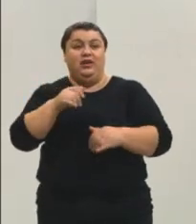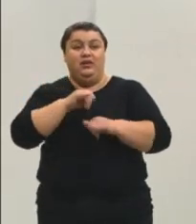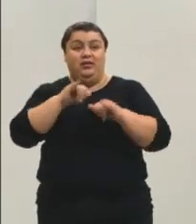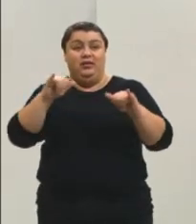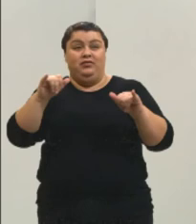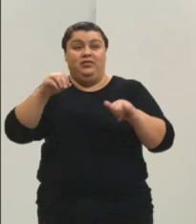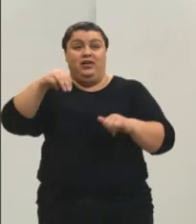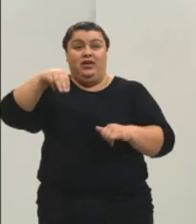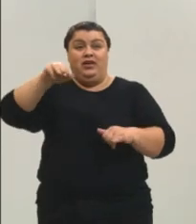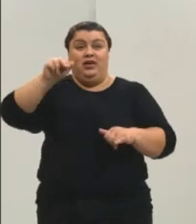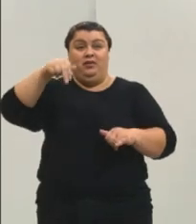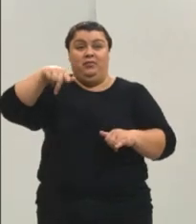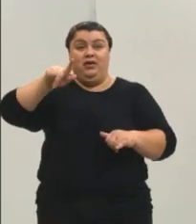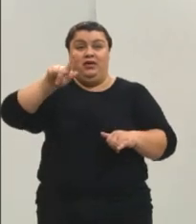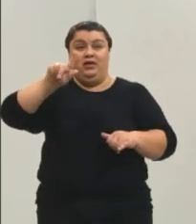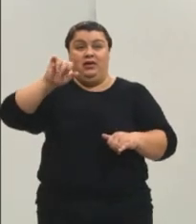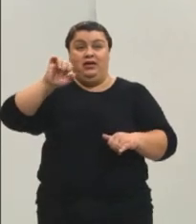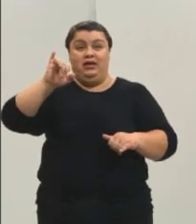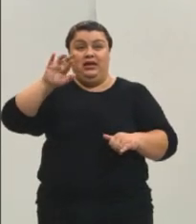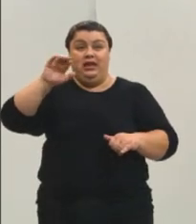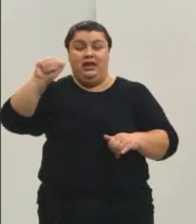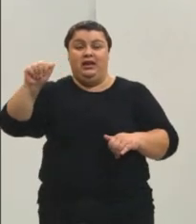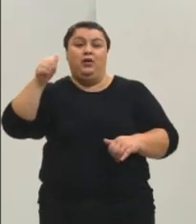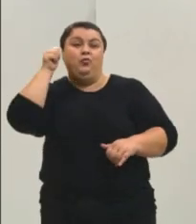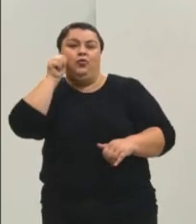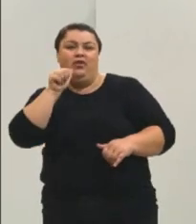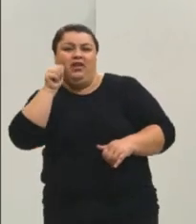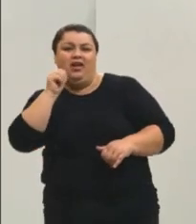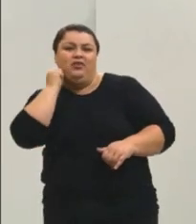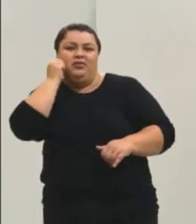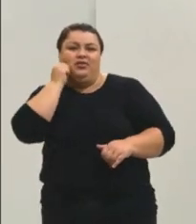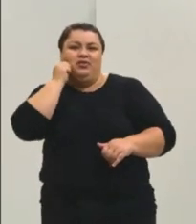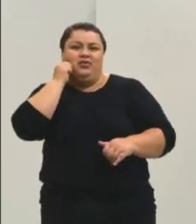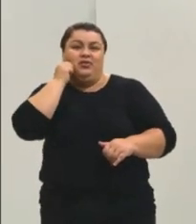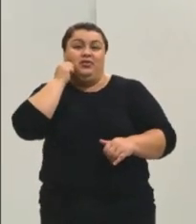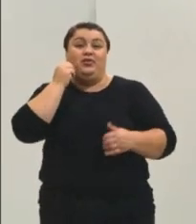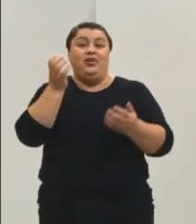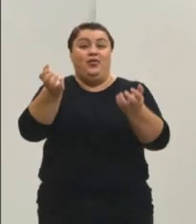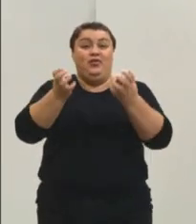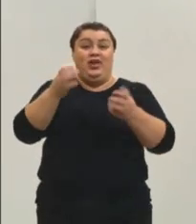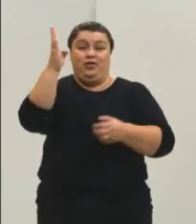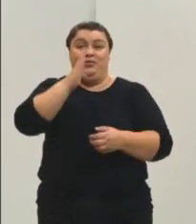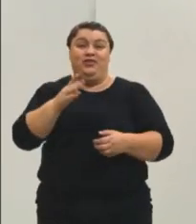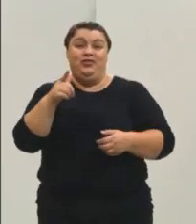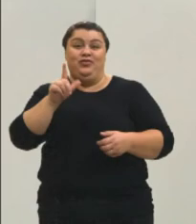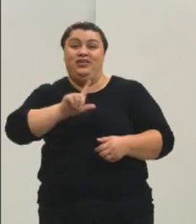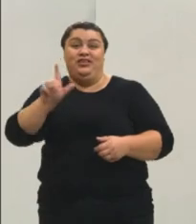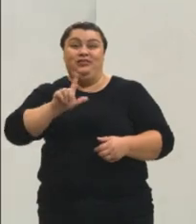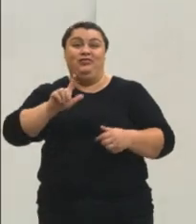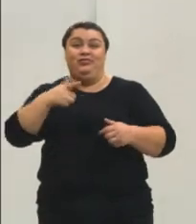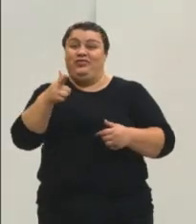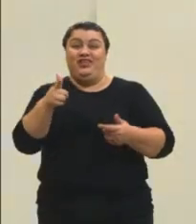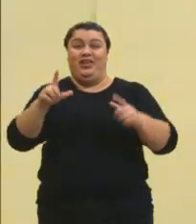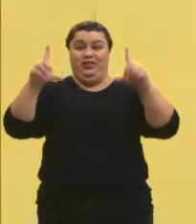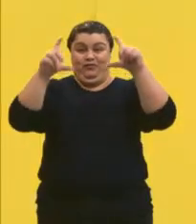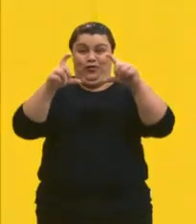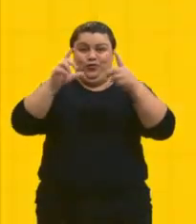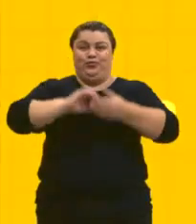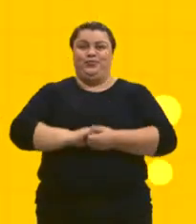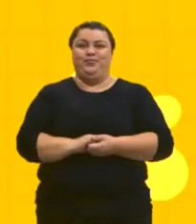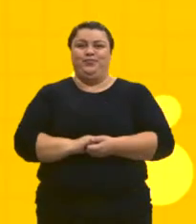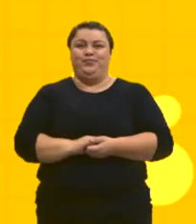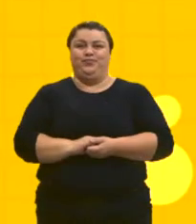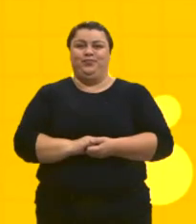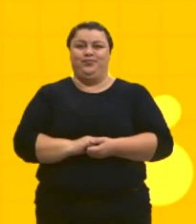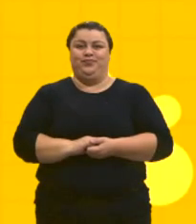o recado da Mangueira mulheres Tamoios mulatos Eu quero um Brasil que não tá no retrato E aí